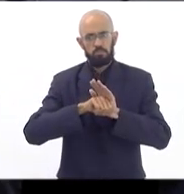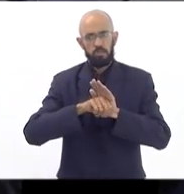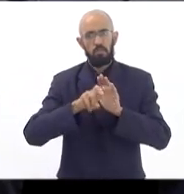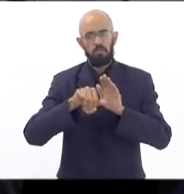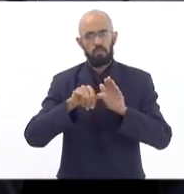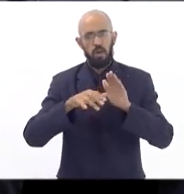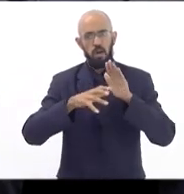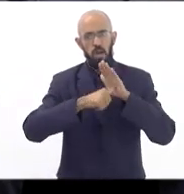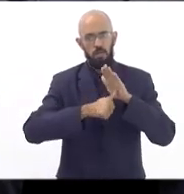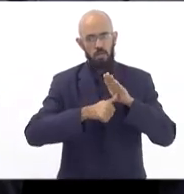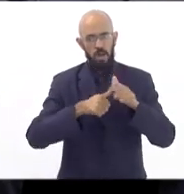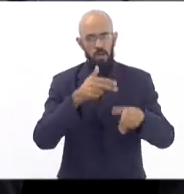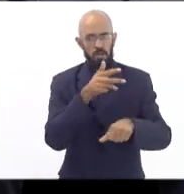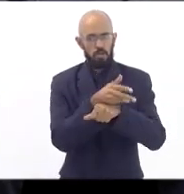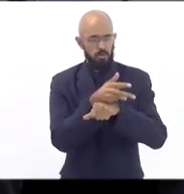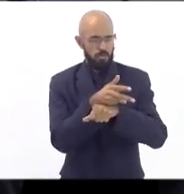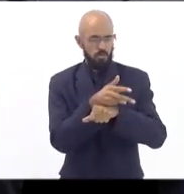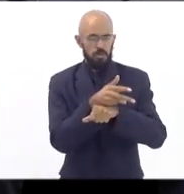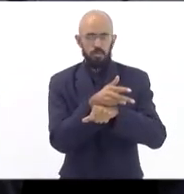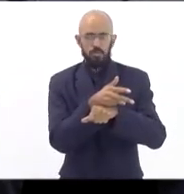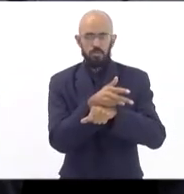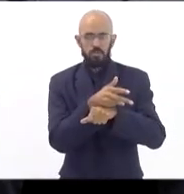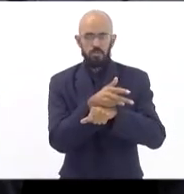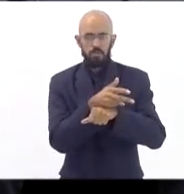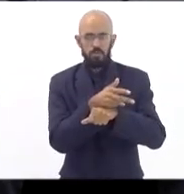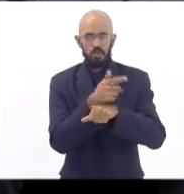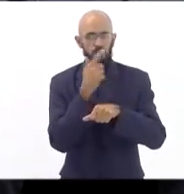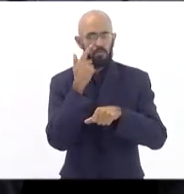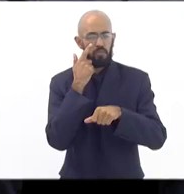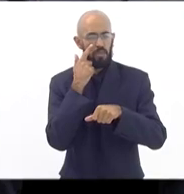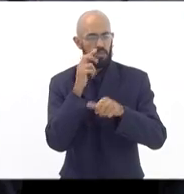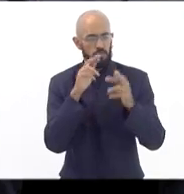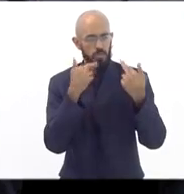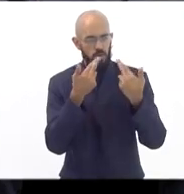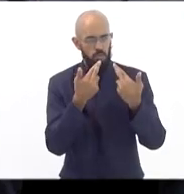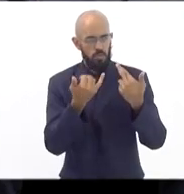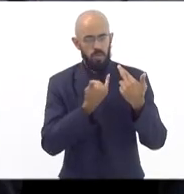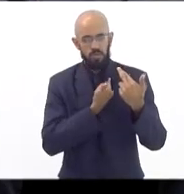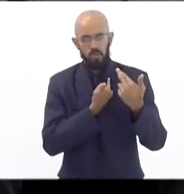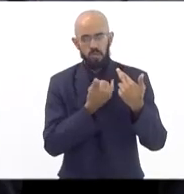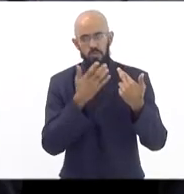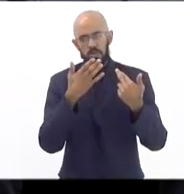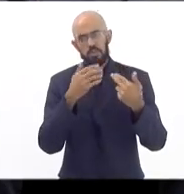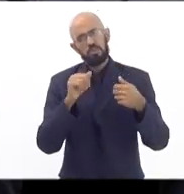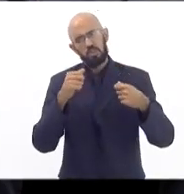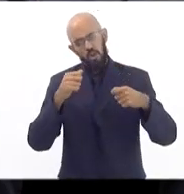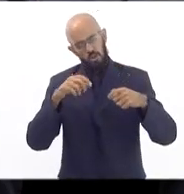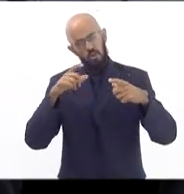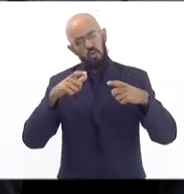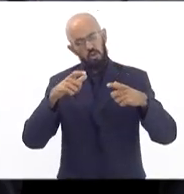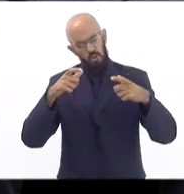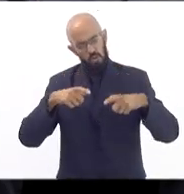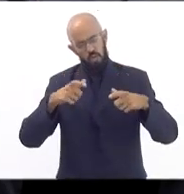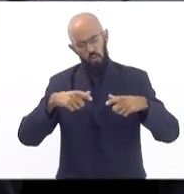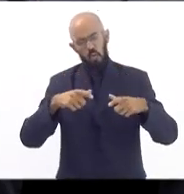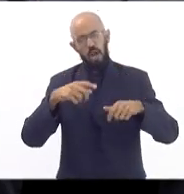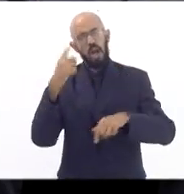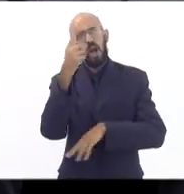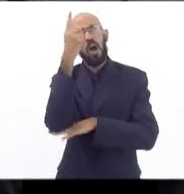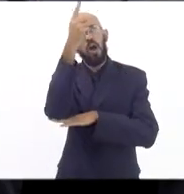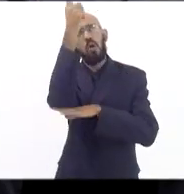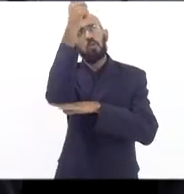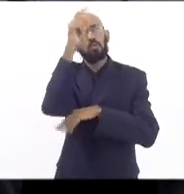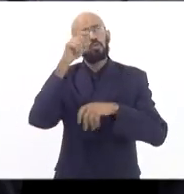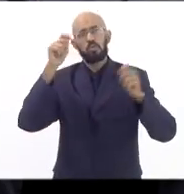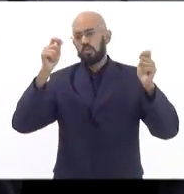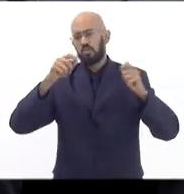roubar câmera vão vandalizar a câmera a gente uma reunião ouvir isso né E aí é só colocar ela no no ponto bem alto né